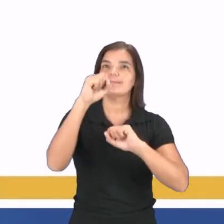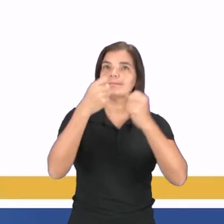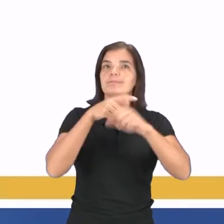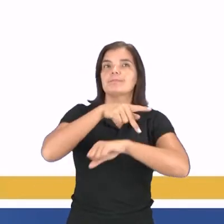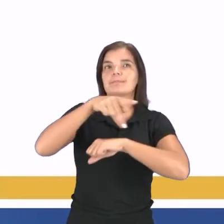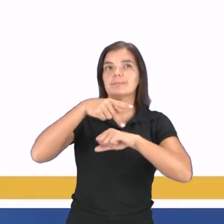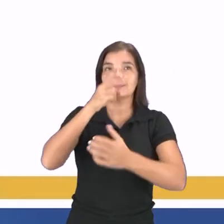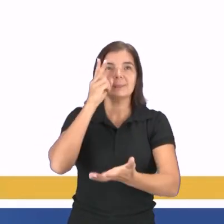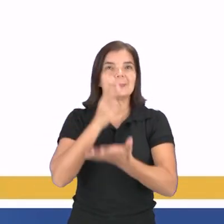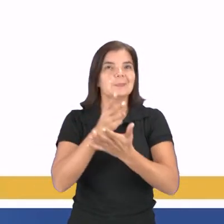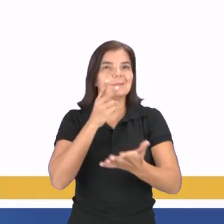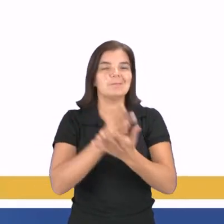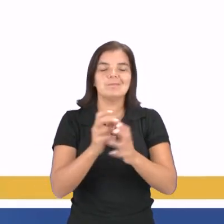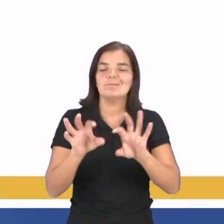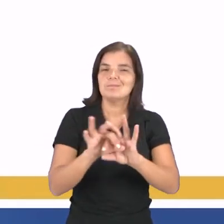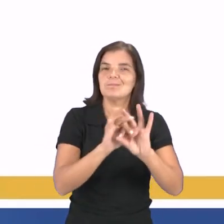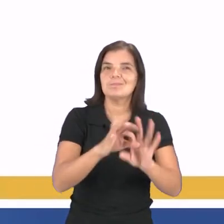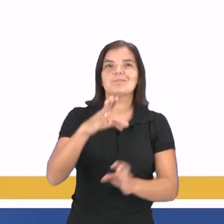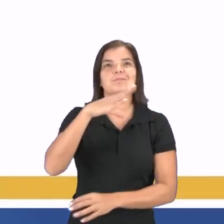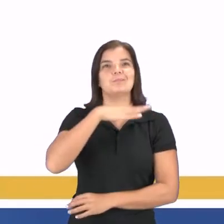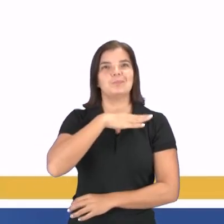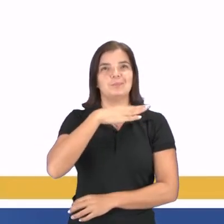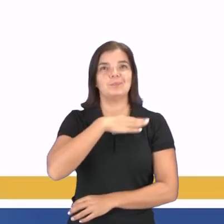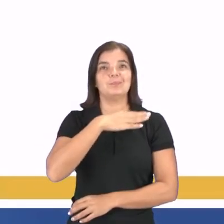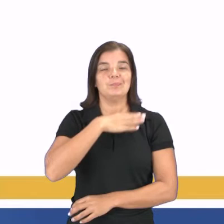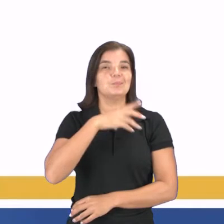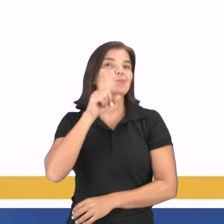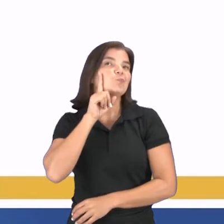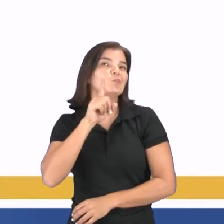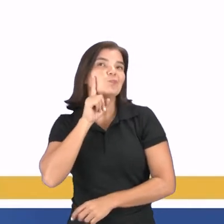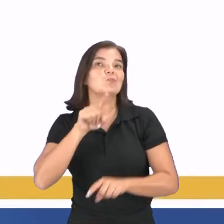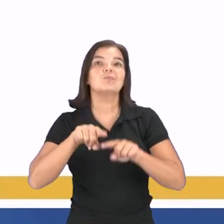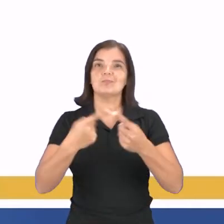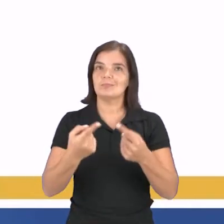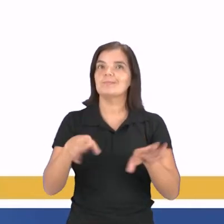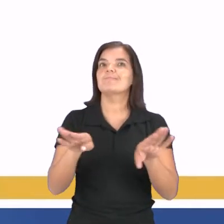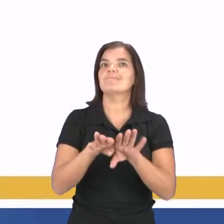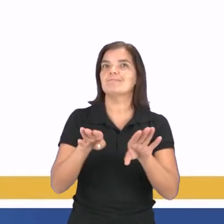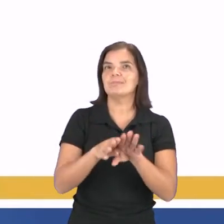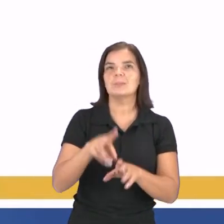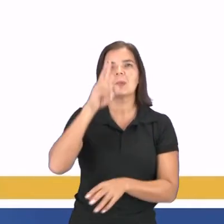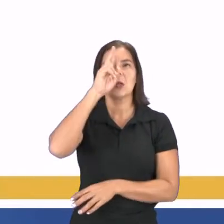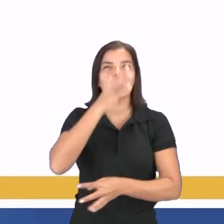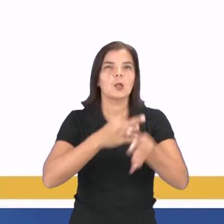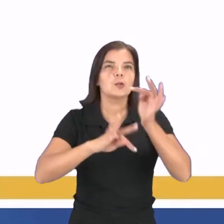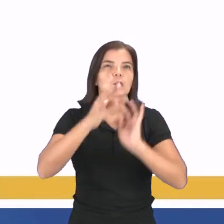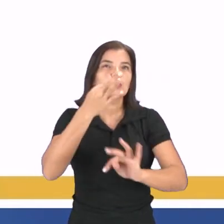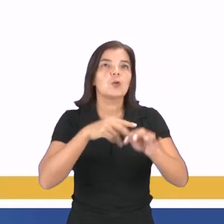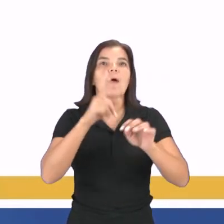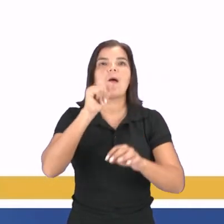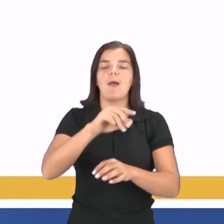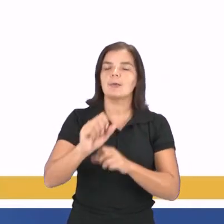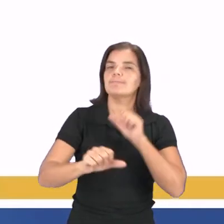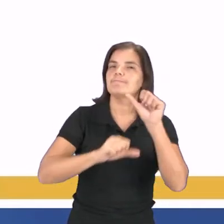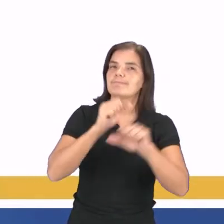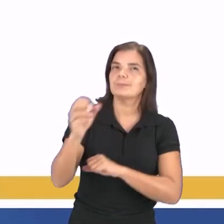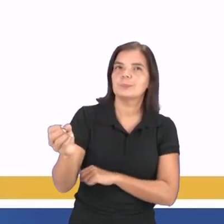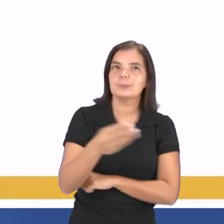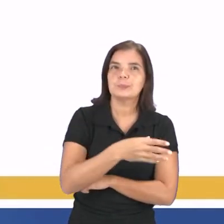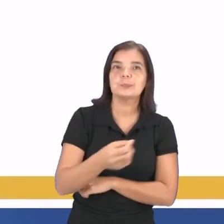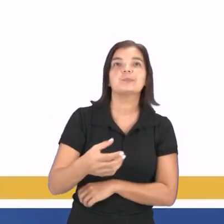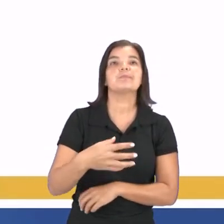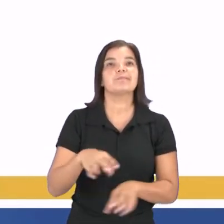desta indústria em nosso país sempre esteve associado ao capital estrangeiro. Bastando lembrar que a tecnologia, fator